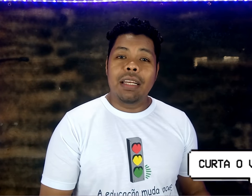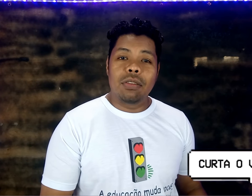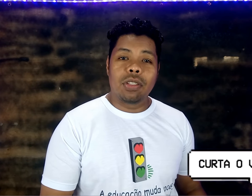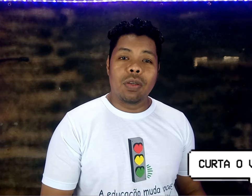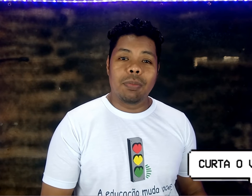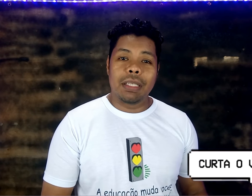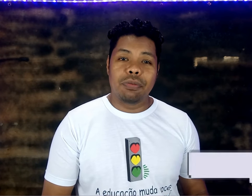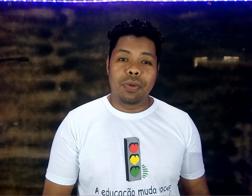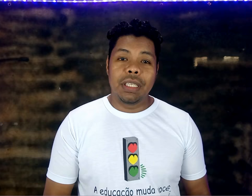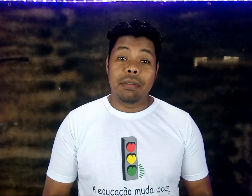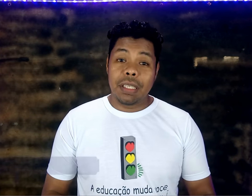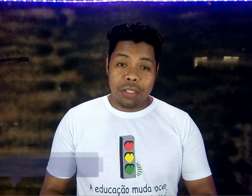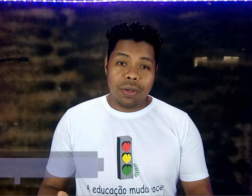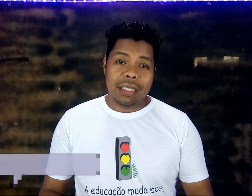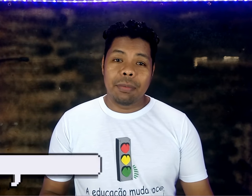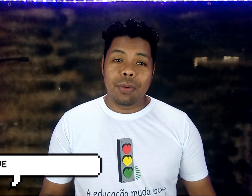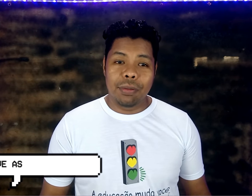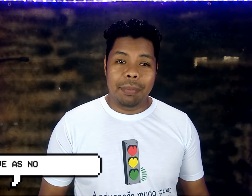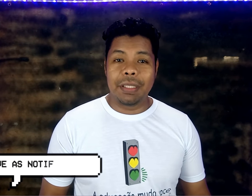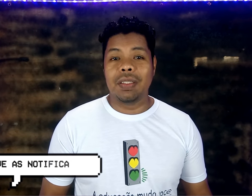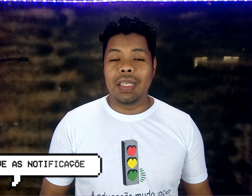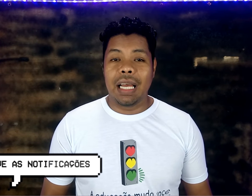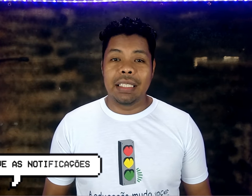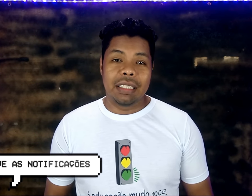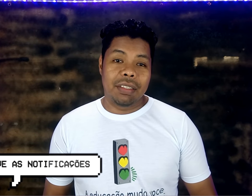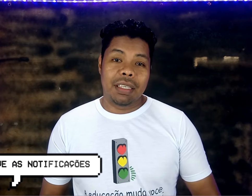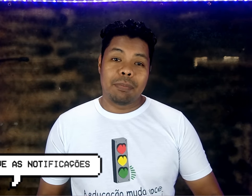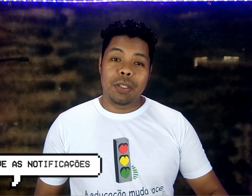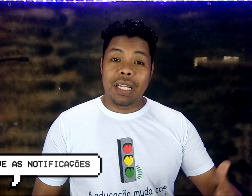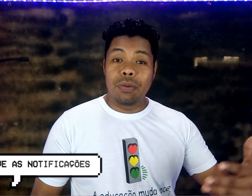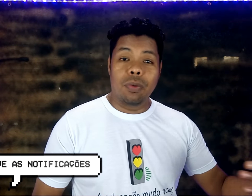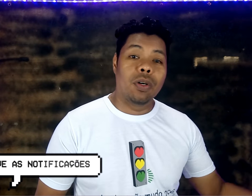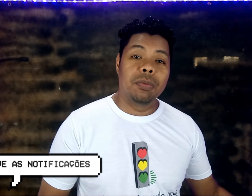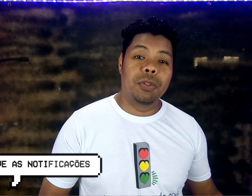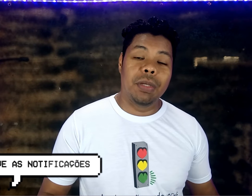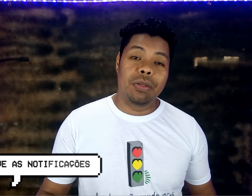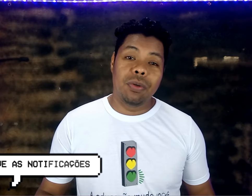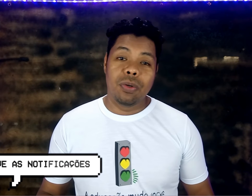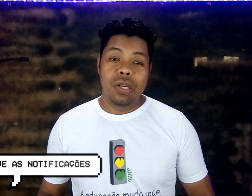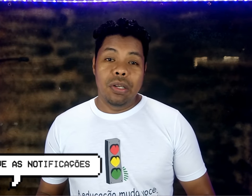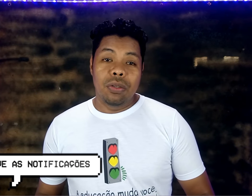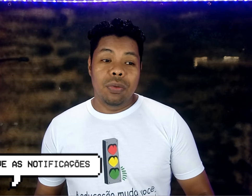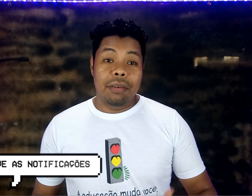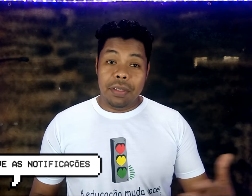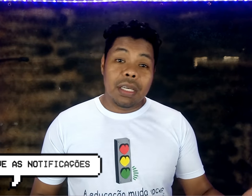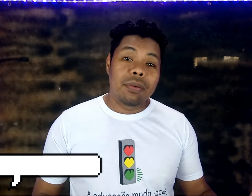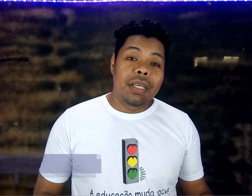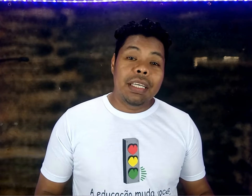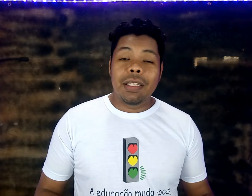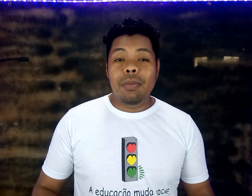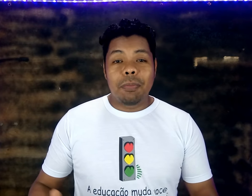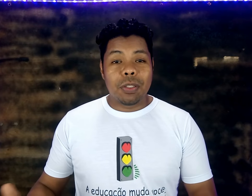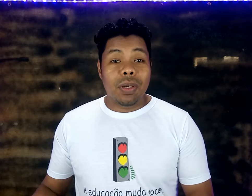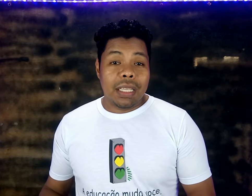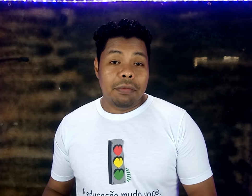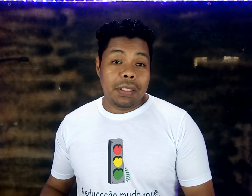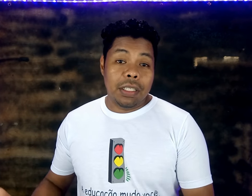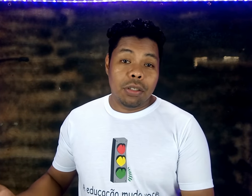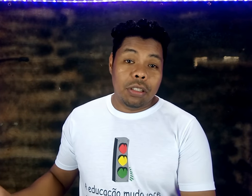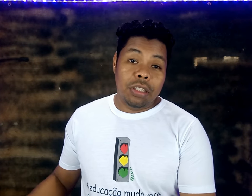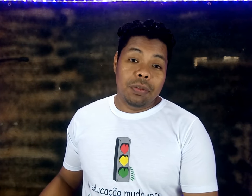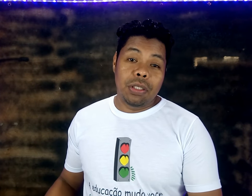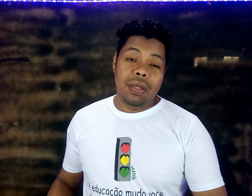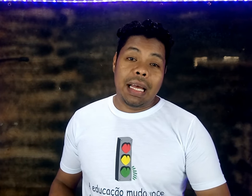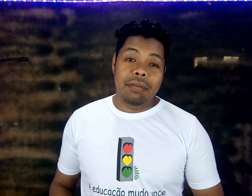você ter ele no seu smartphone. Que a gente nunca sabe quando vai precisar. Às vezes você pode estar num ônibus, no metrô, num avião. E ter uma pessoa que é